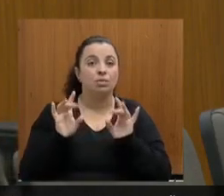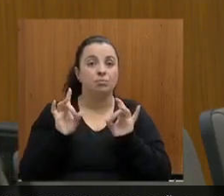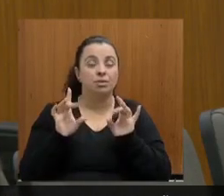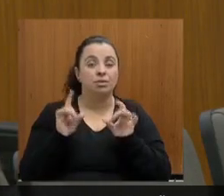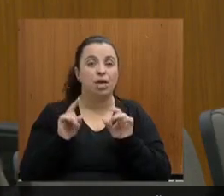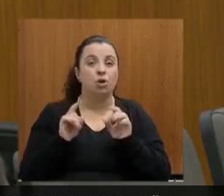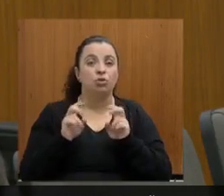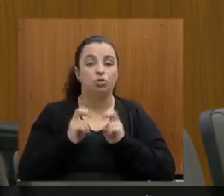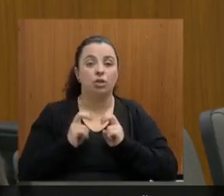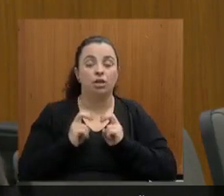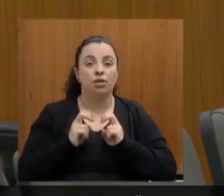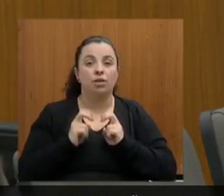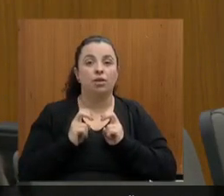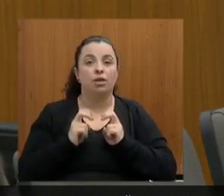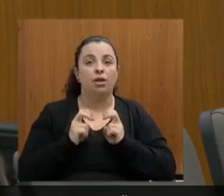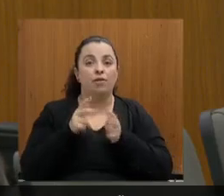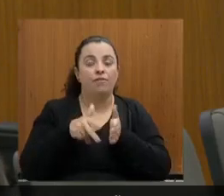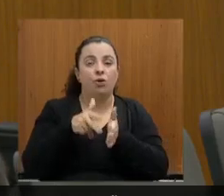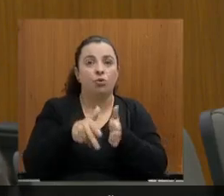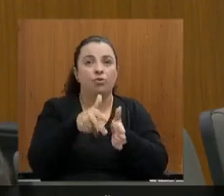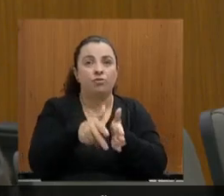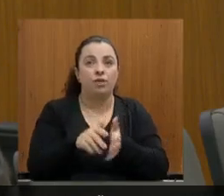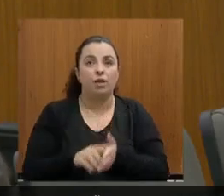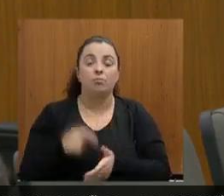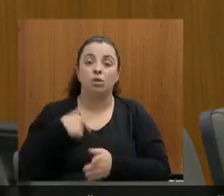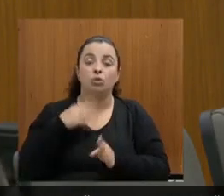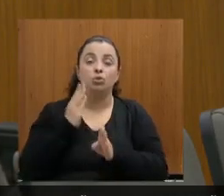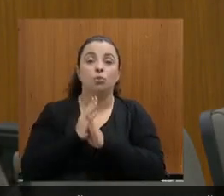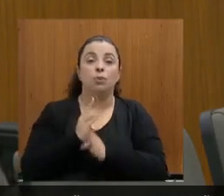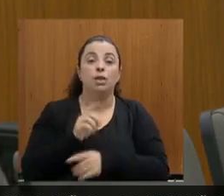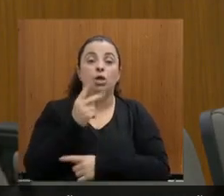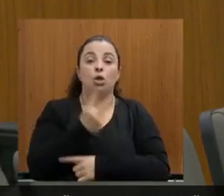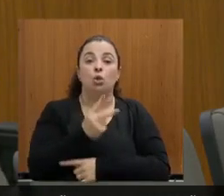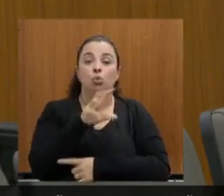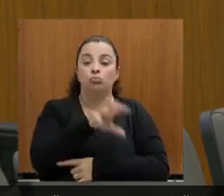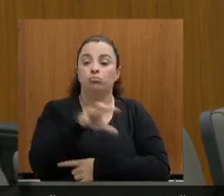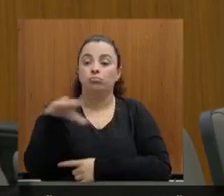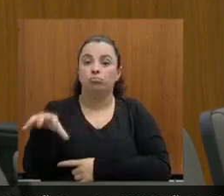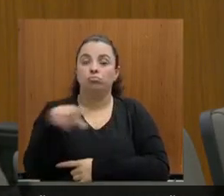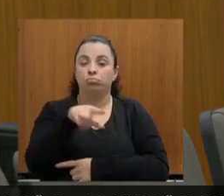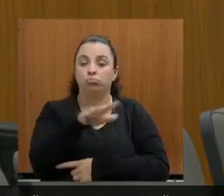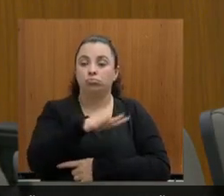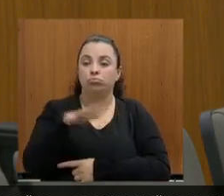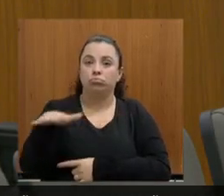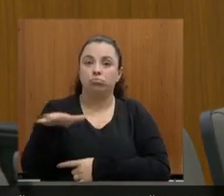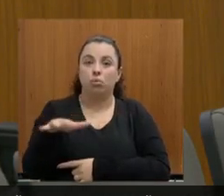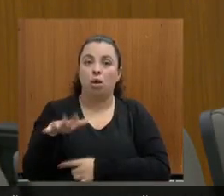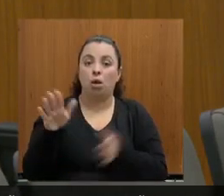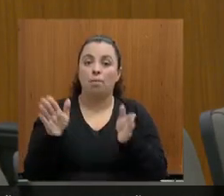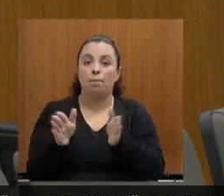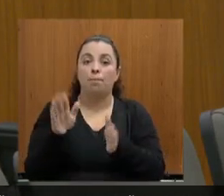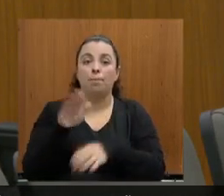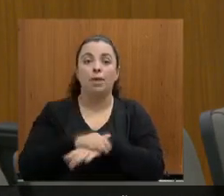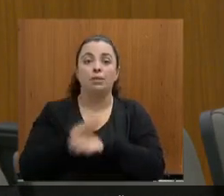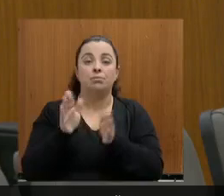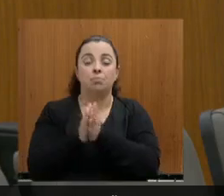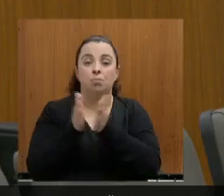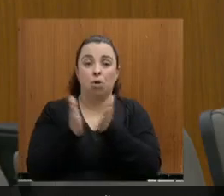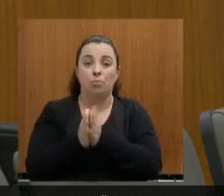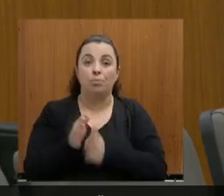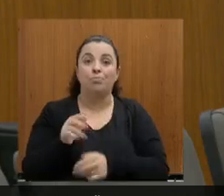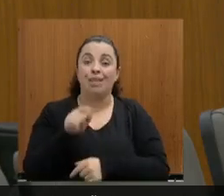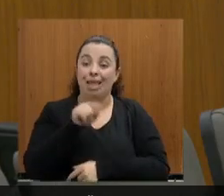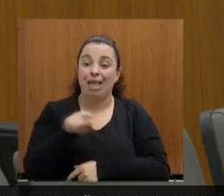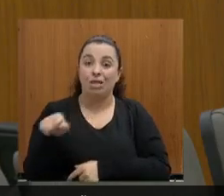duas regiões de Minas Gerais empobreceram e são justamente as duas que perderam a ferrovia que é do